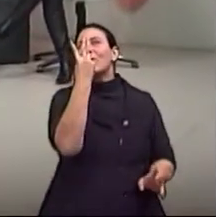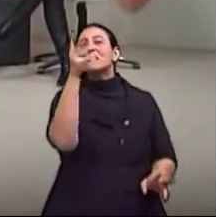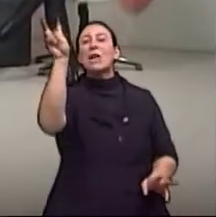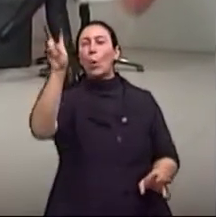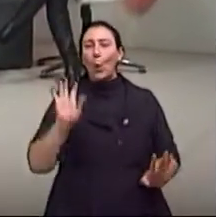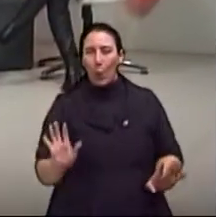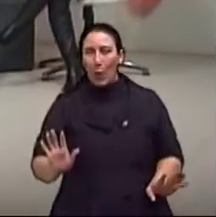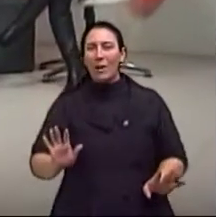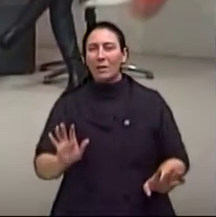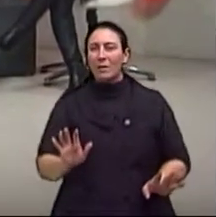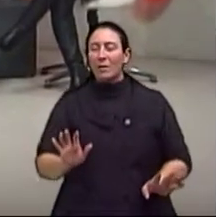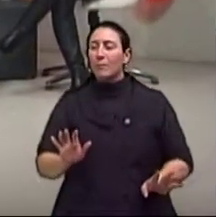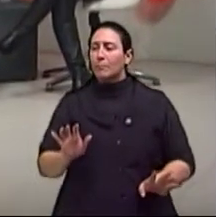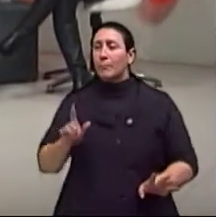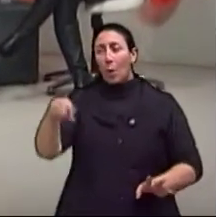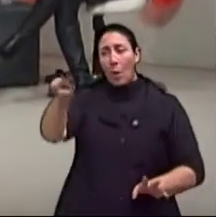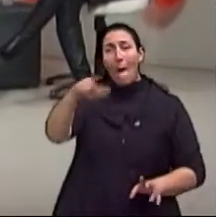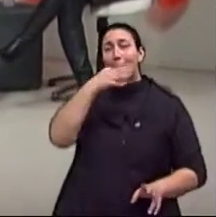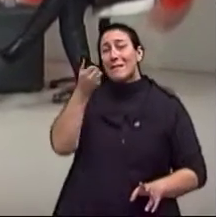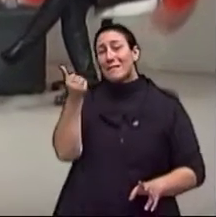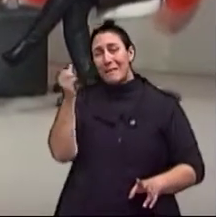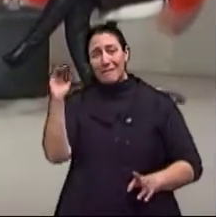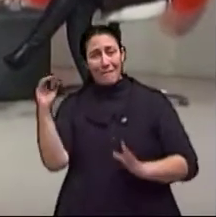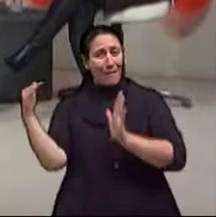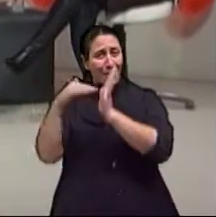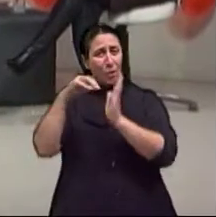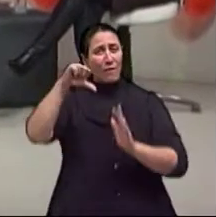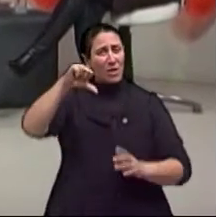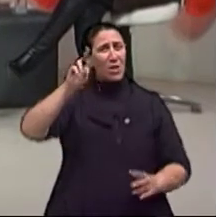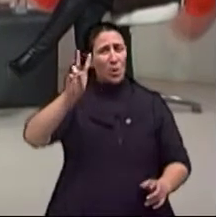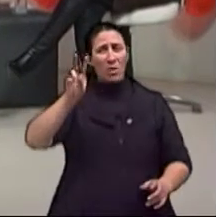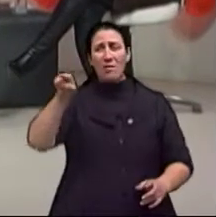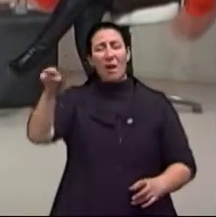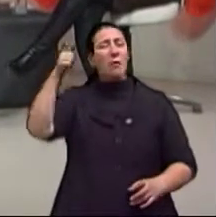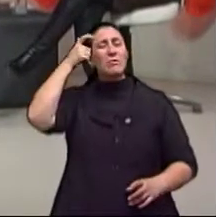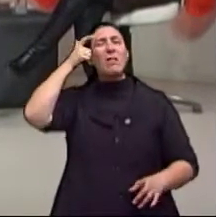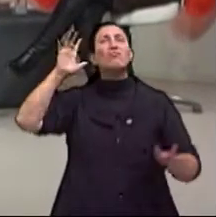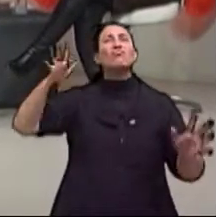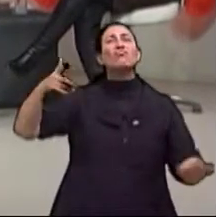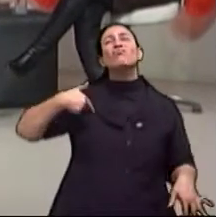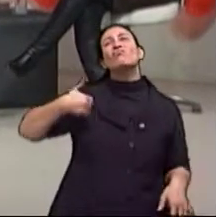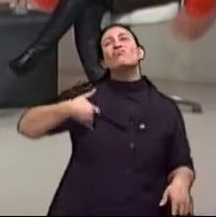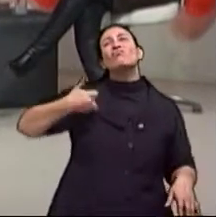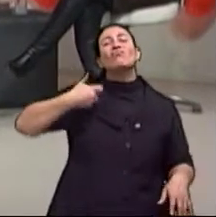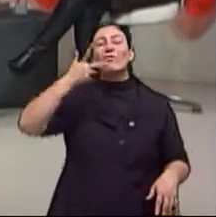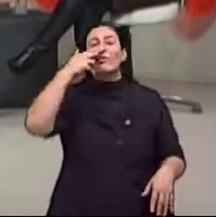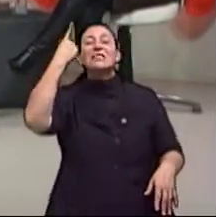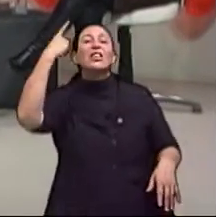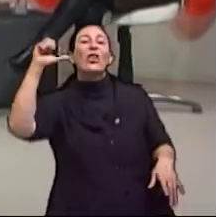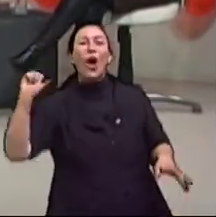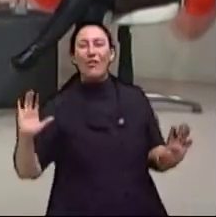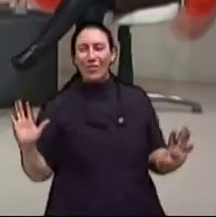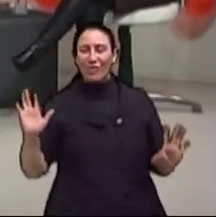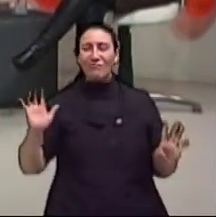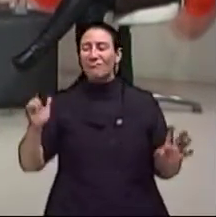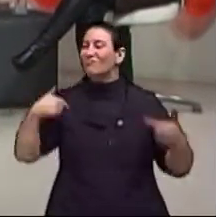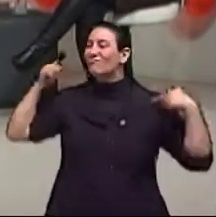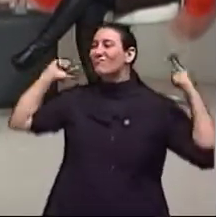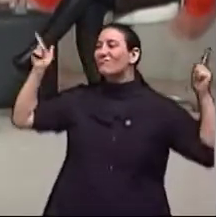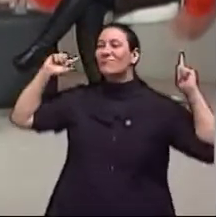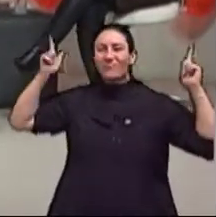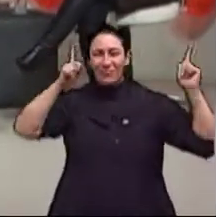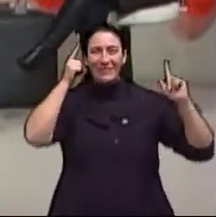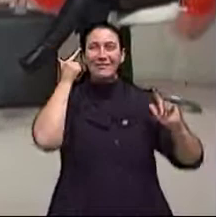homem de 60 92 anos ele se ver com 19 anos em média a minha mente e tem a